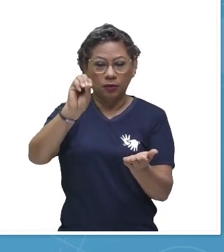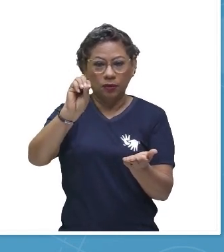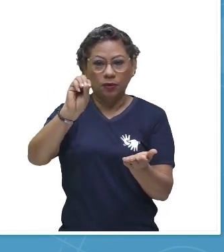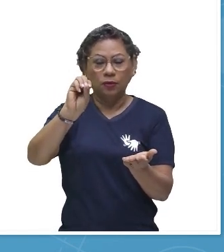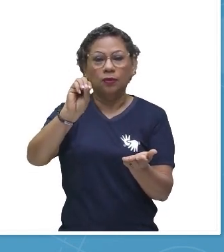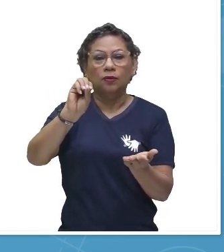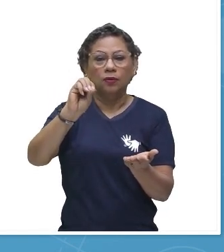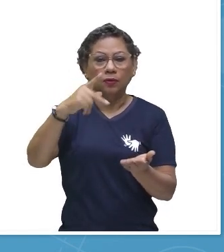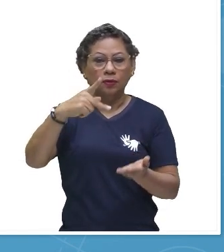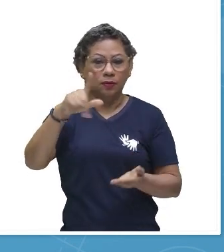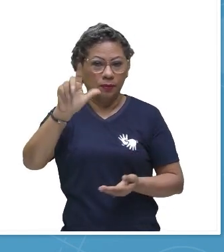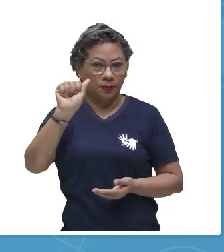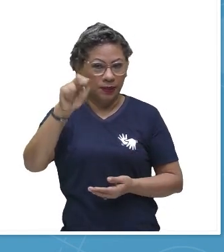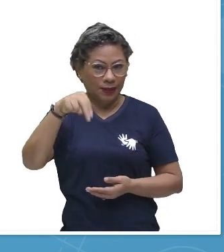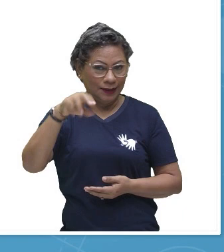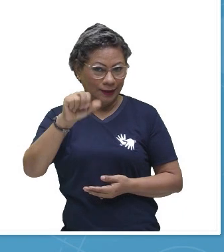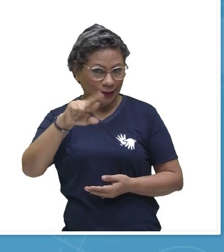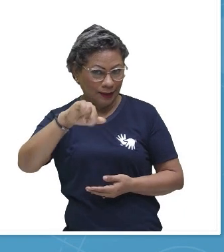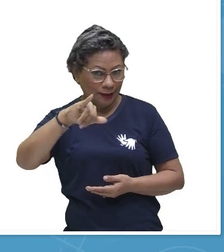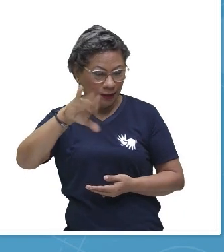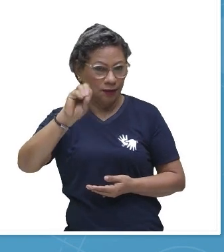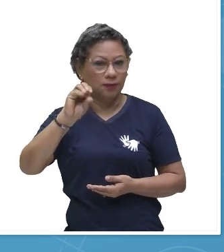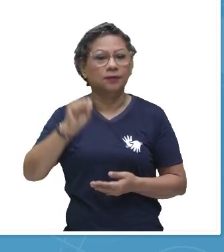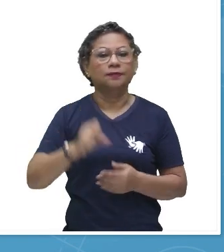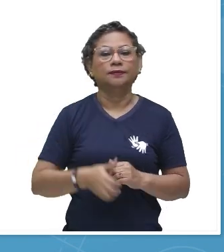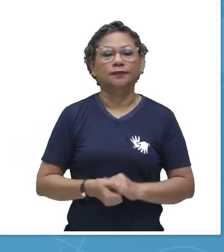tem a reta